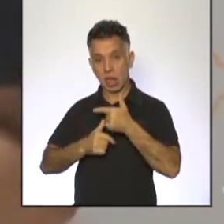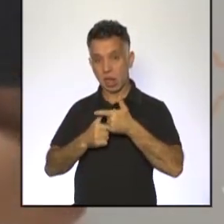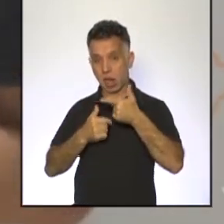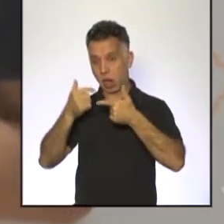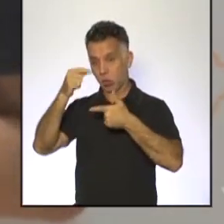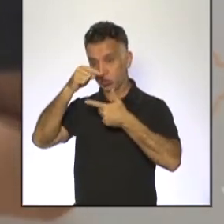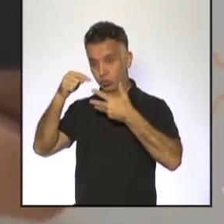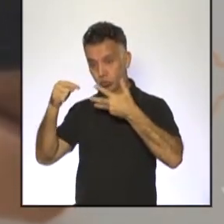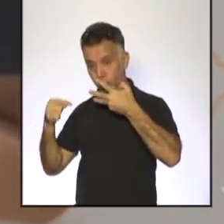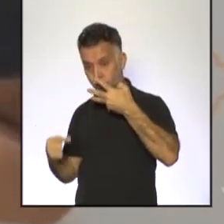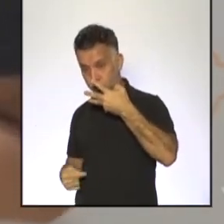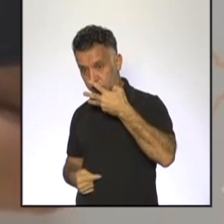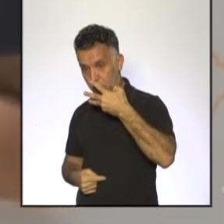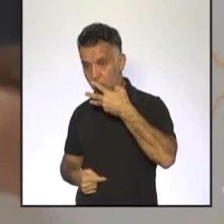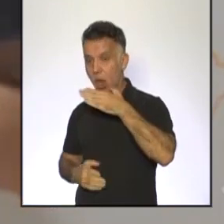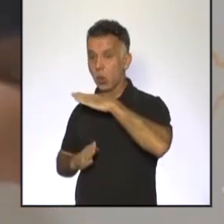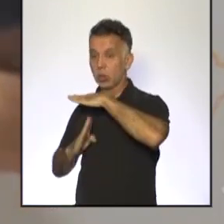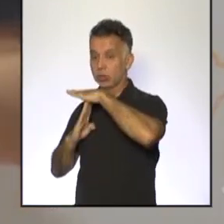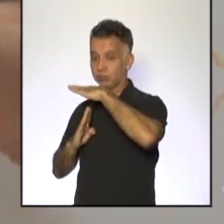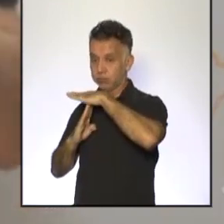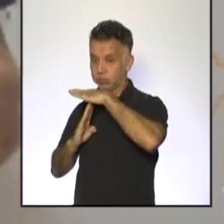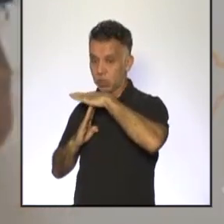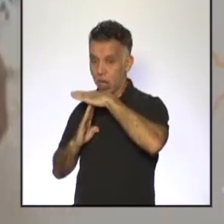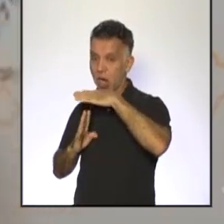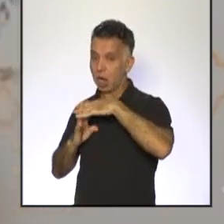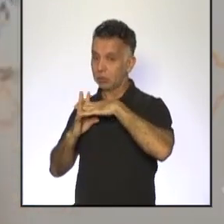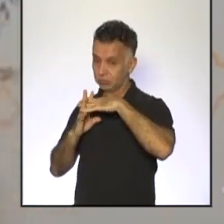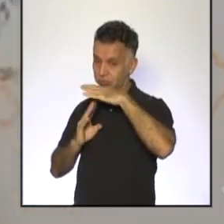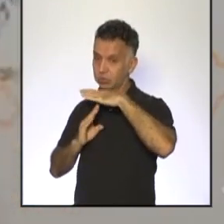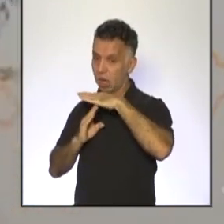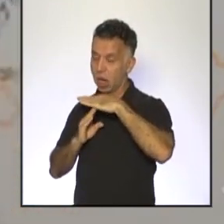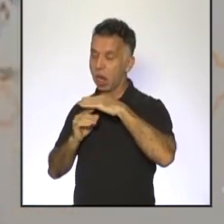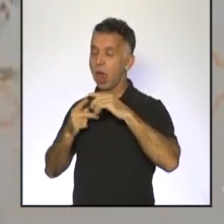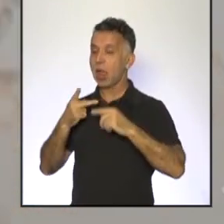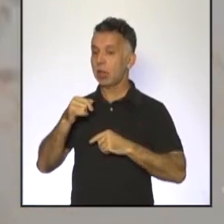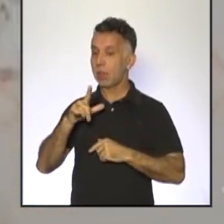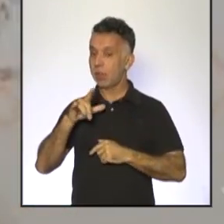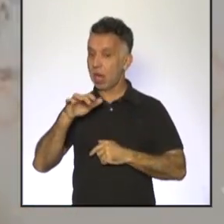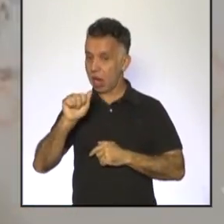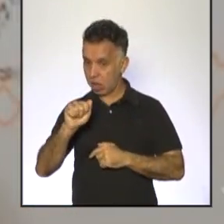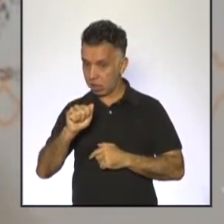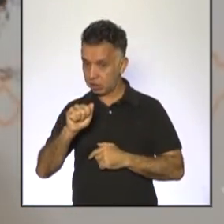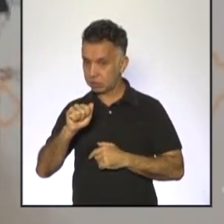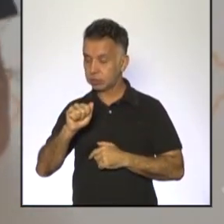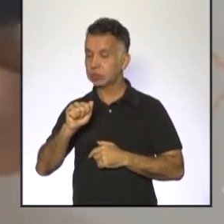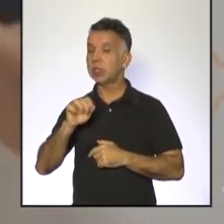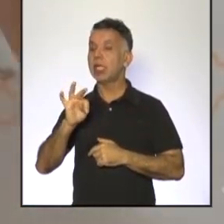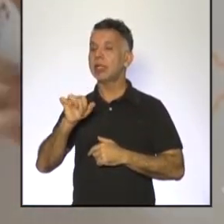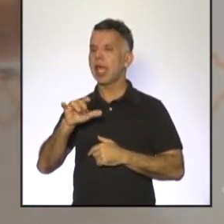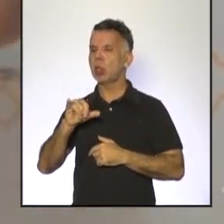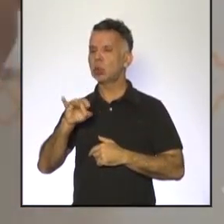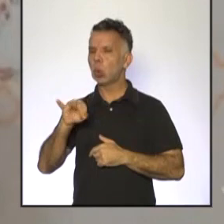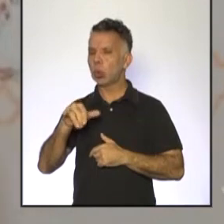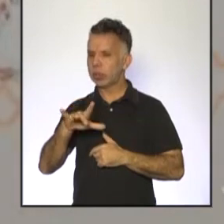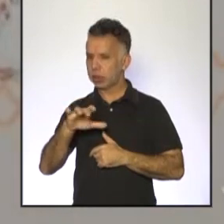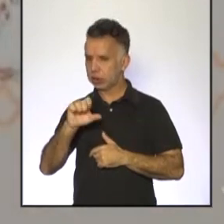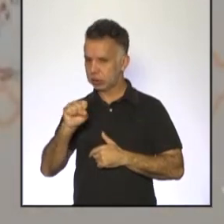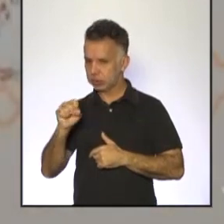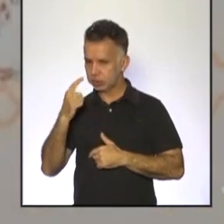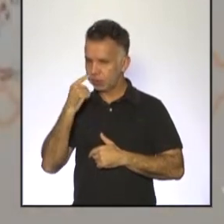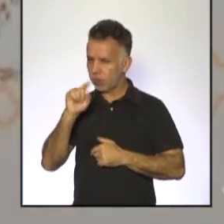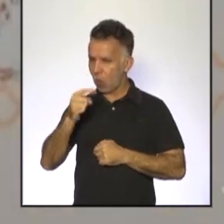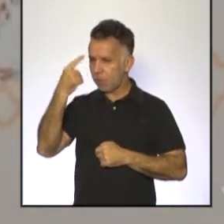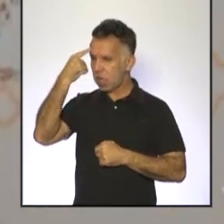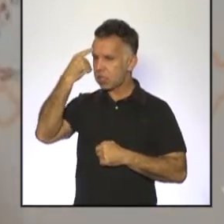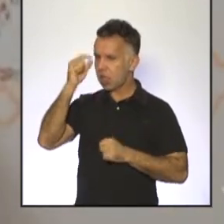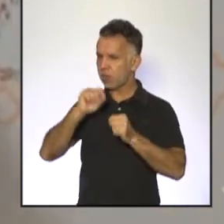os 3 limites associados à movimentação de placas tectônicas. Vamos pensar aqui, eu vou fazer uma analogia